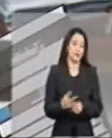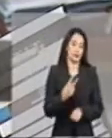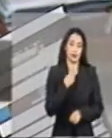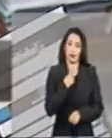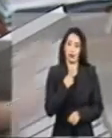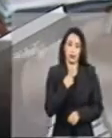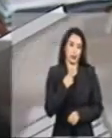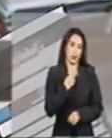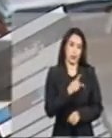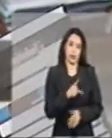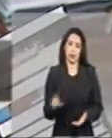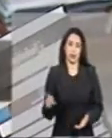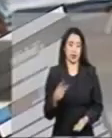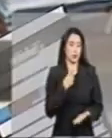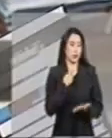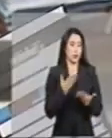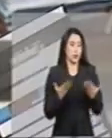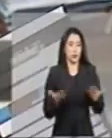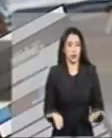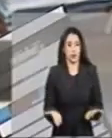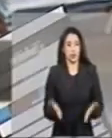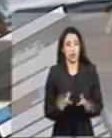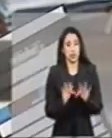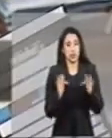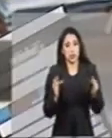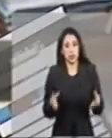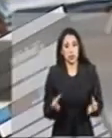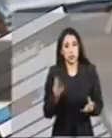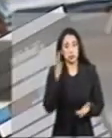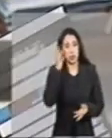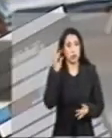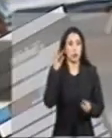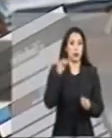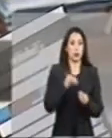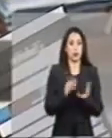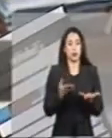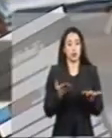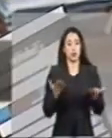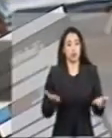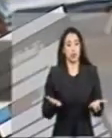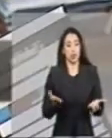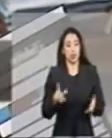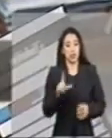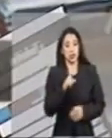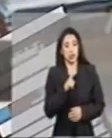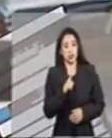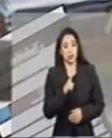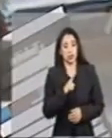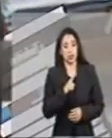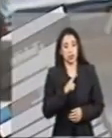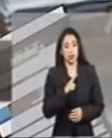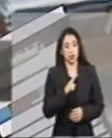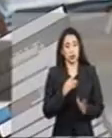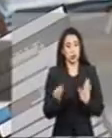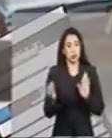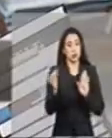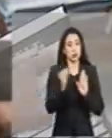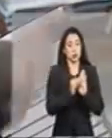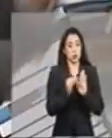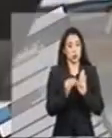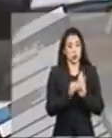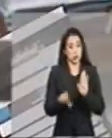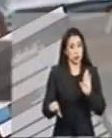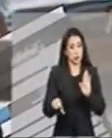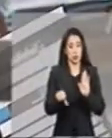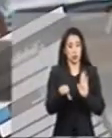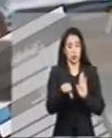a Operação Metis da Polícia Federal em investigação no Legislativo Federal. No procedimento criminal, não sei,